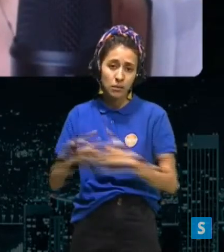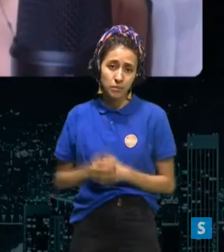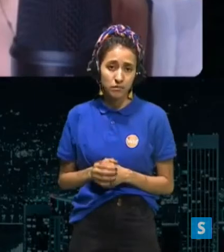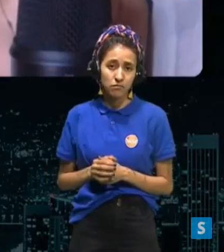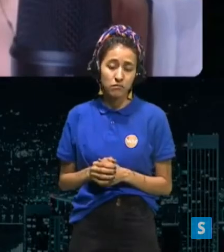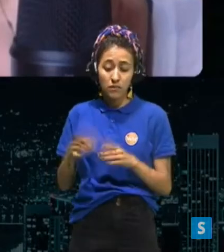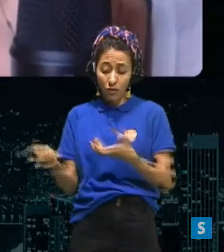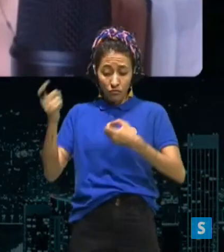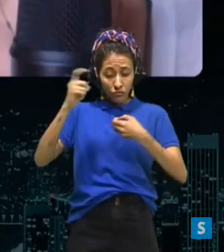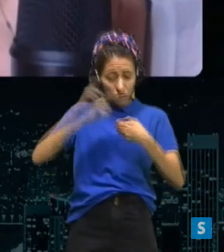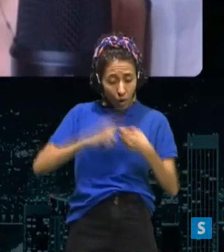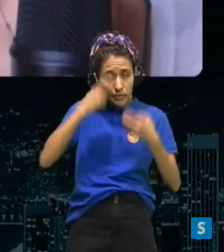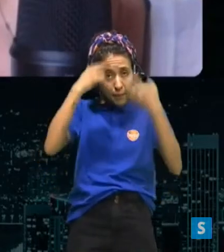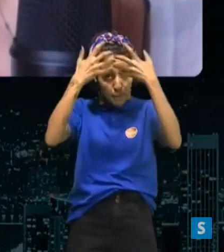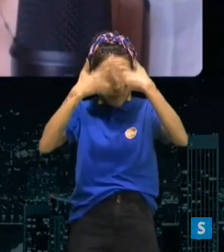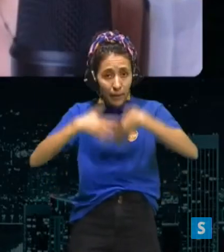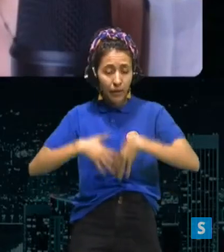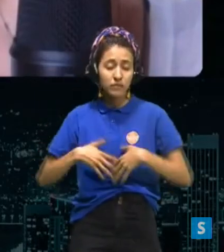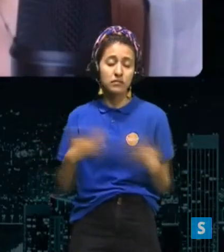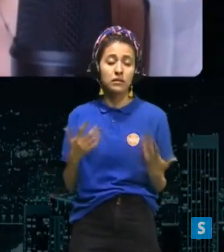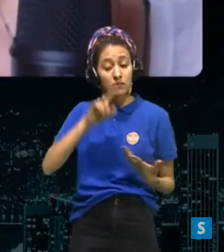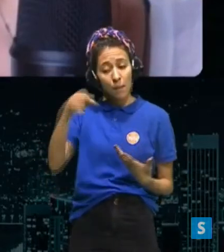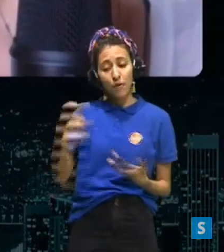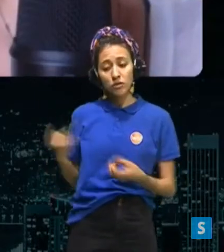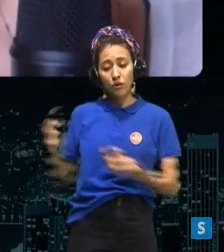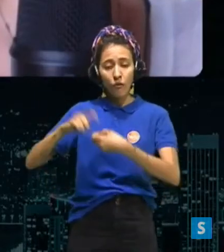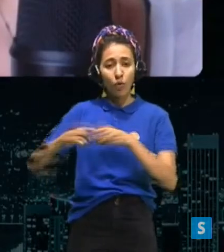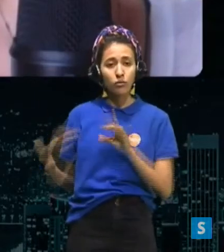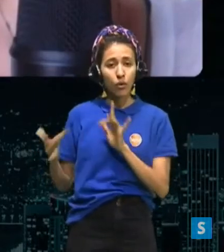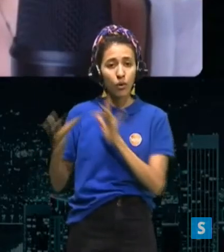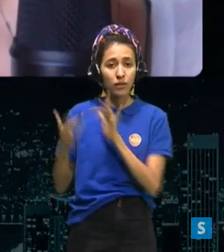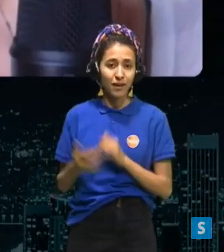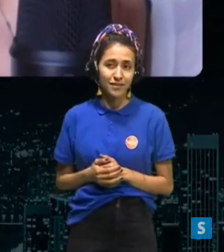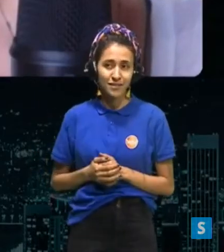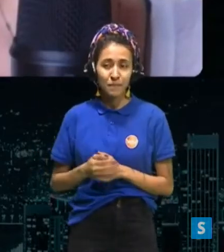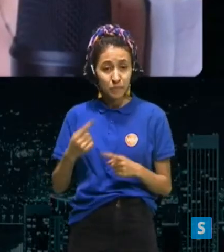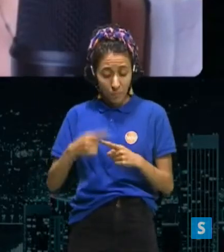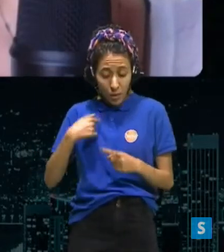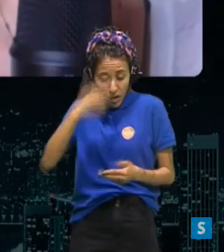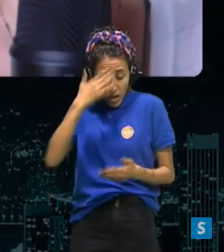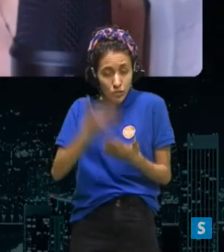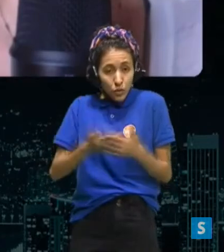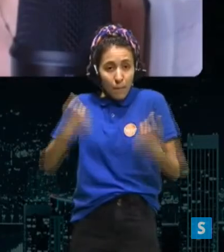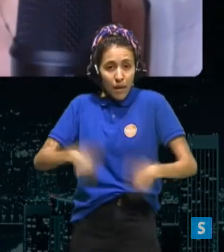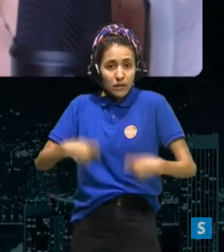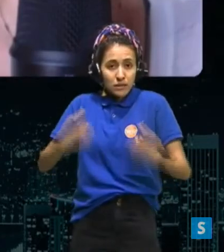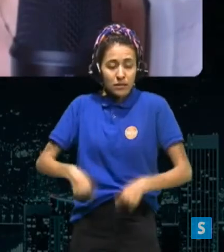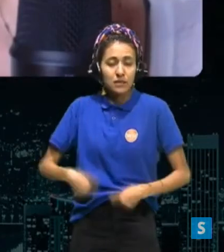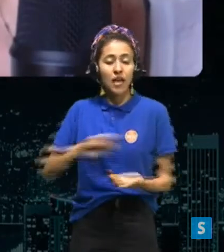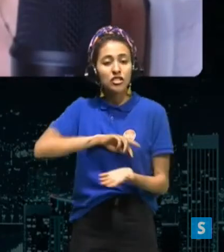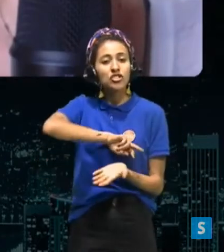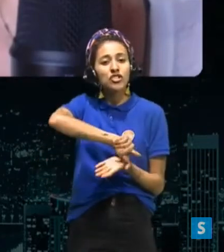para ver o que vocês estão fazendo E aí a gente quer fazer mais em todas as linhas de diversidade as minorias